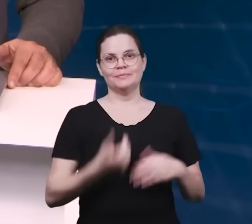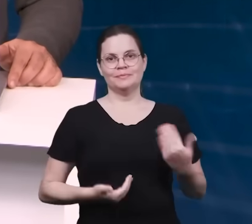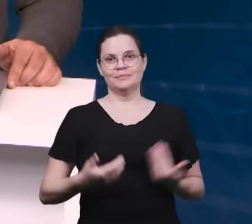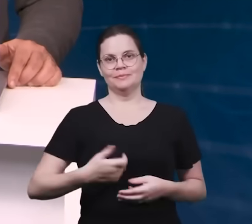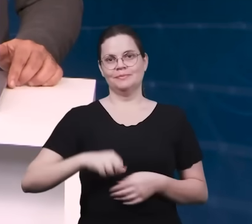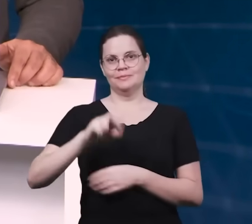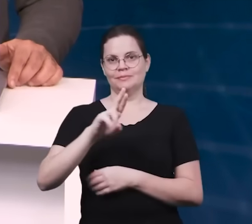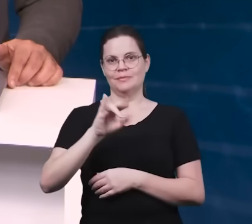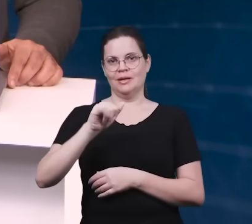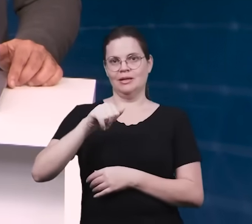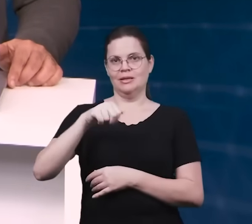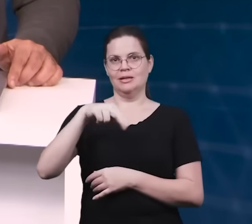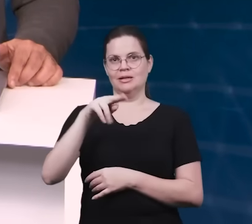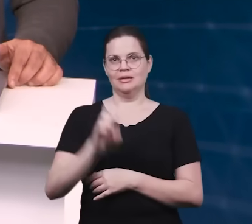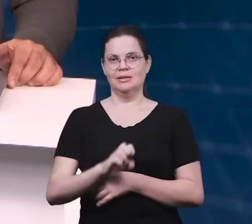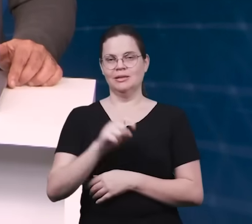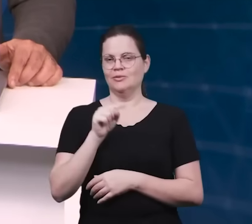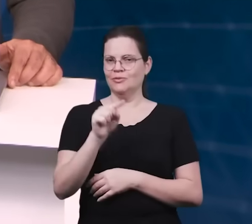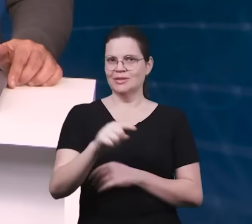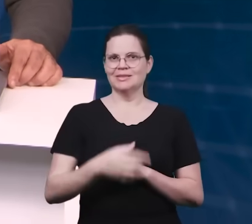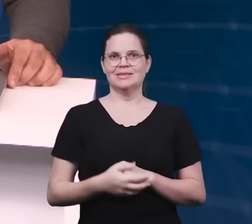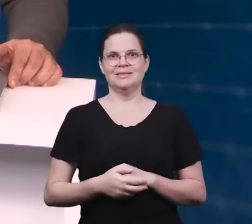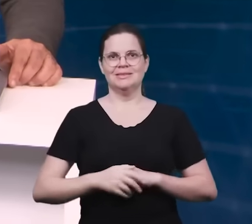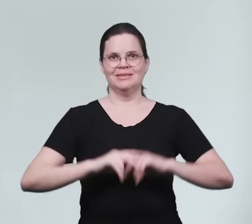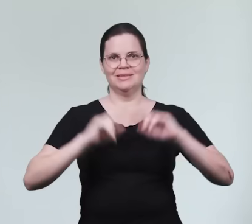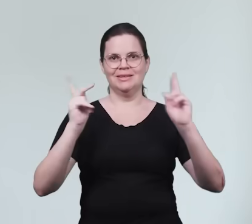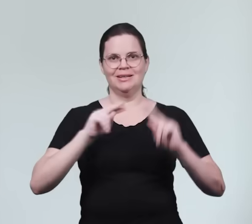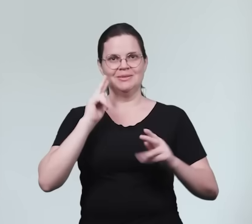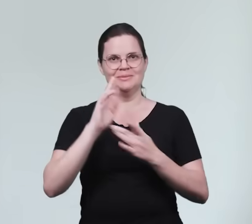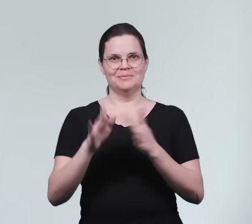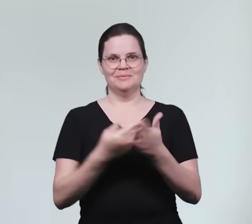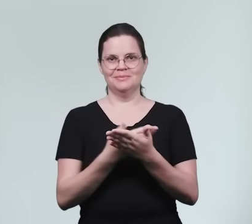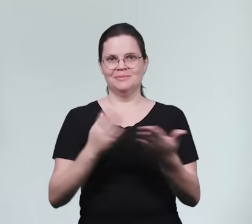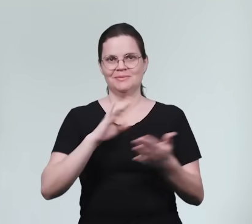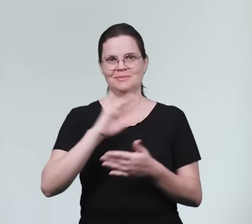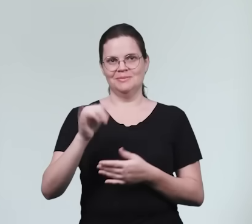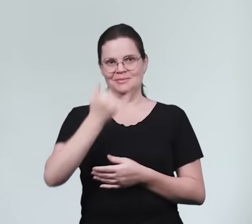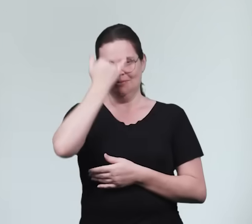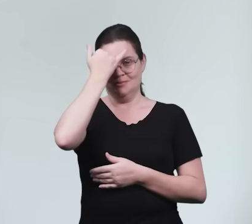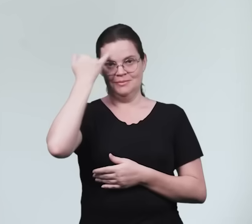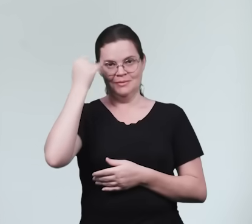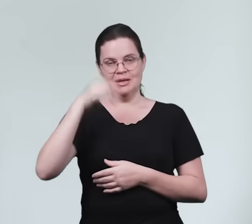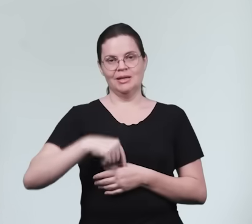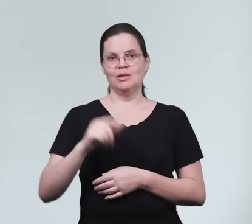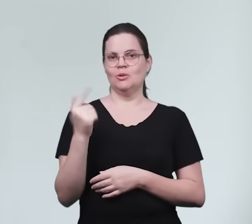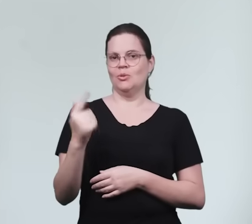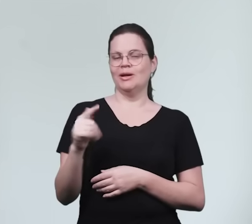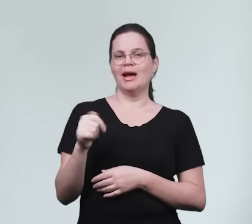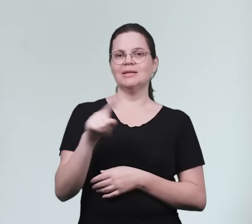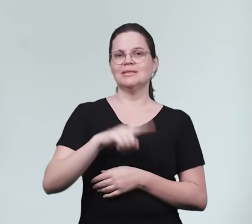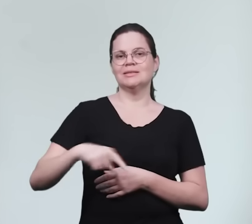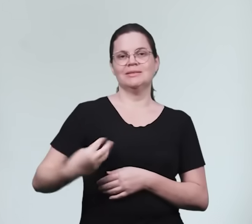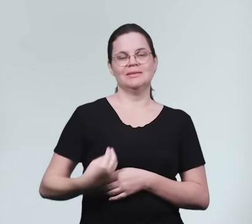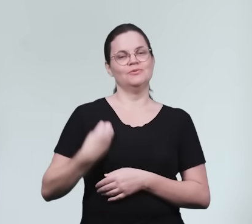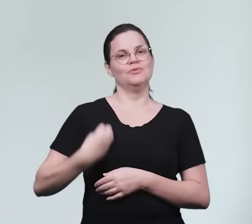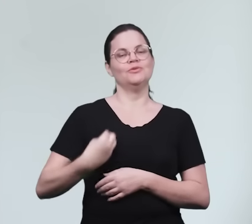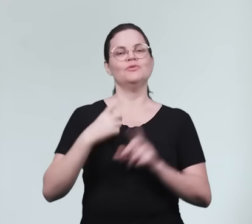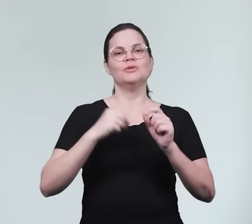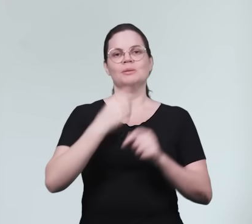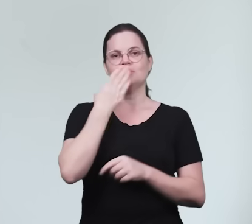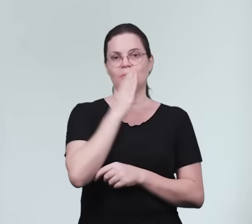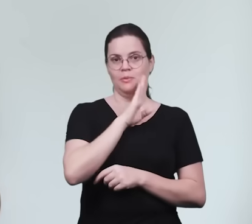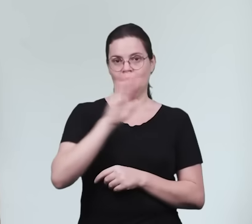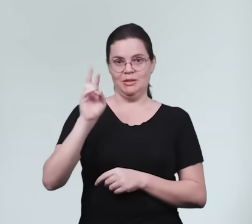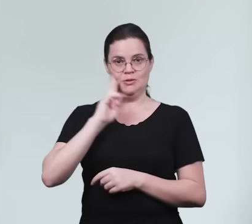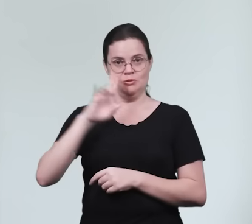irmã Rayane Biezek. Rayane, é com você. A paz do Senhor Jesus, irmão Jorge. Em Goiás, os irmãos têm vivido o cumprimento